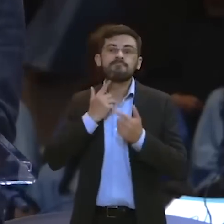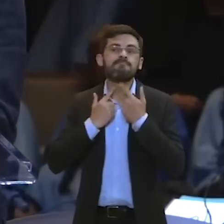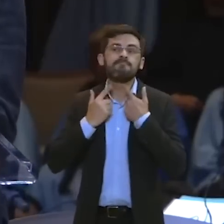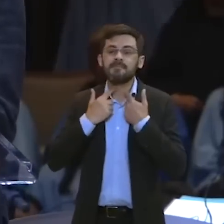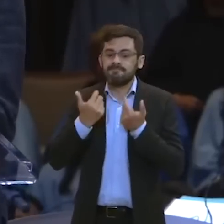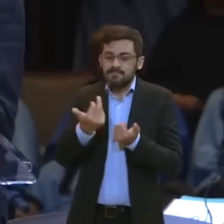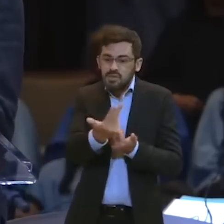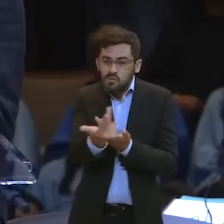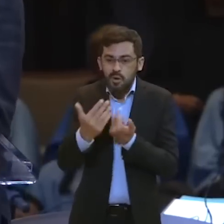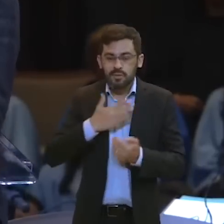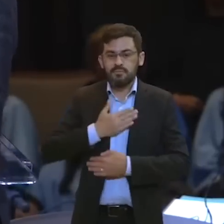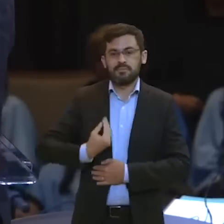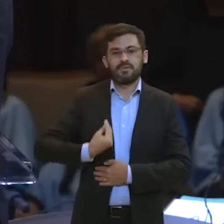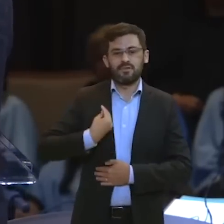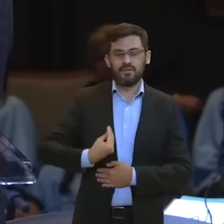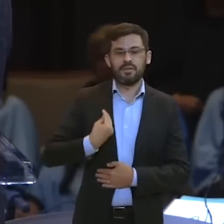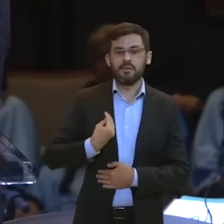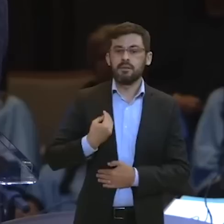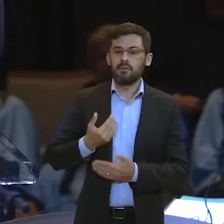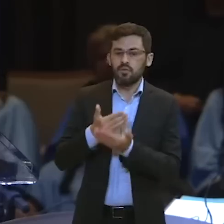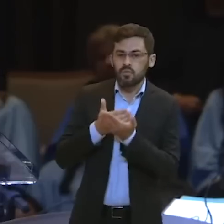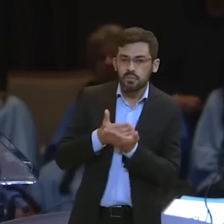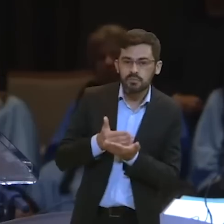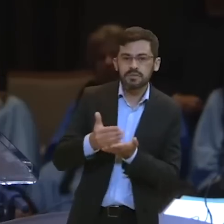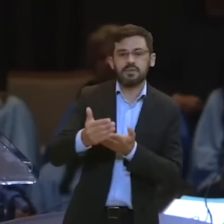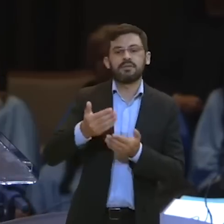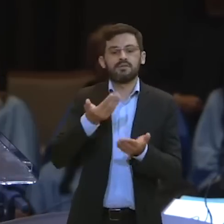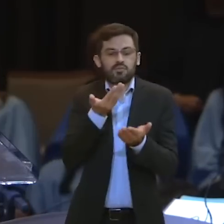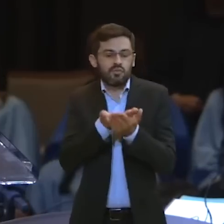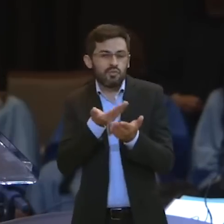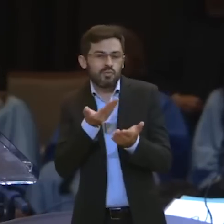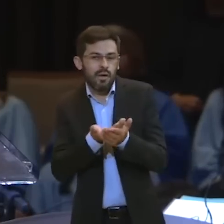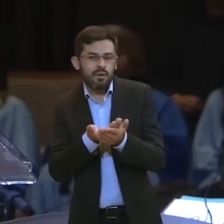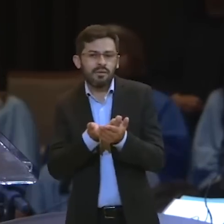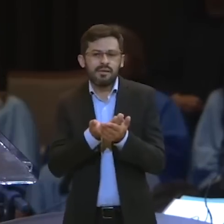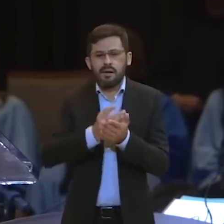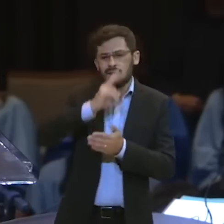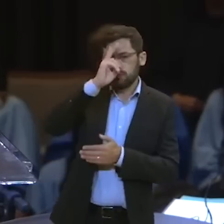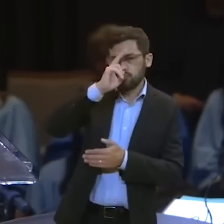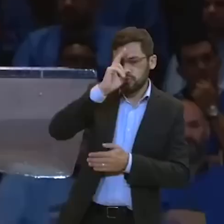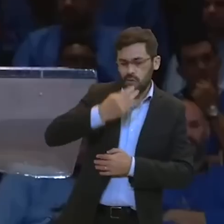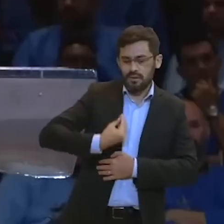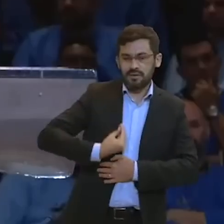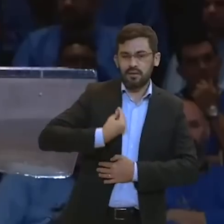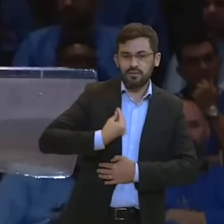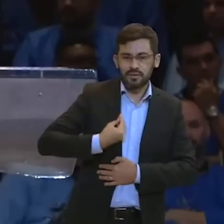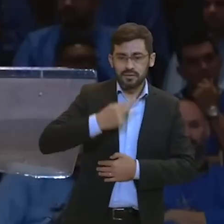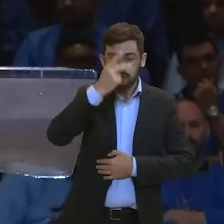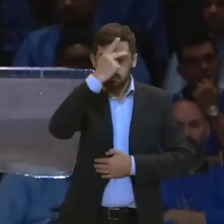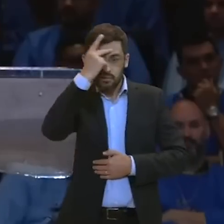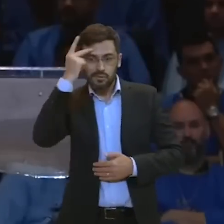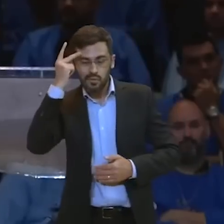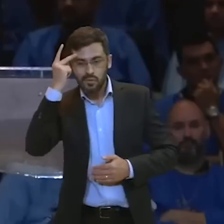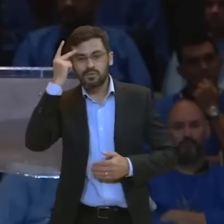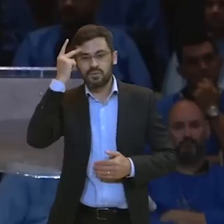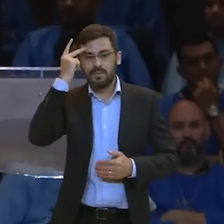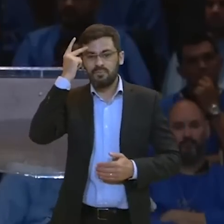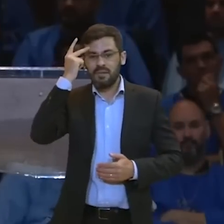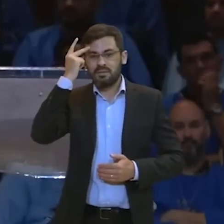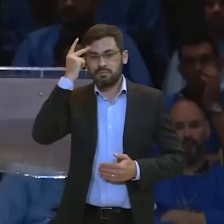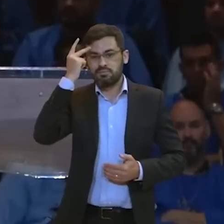vida. E aí comecei a estudar depois as biografias dos personagens centrais